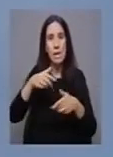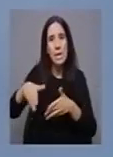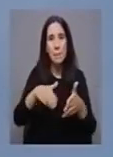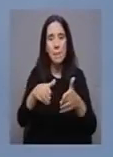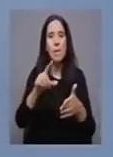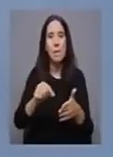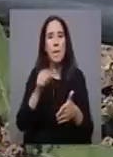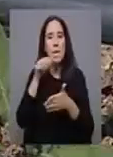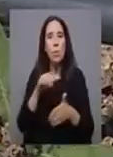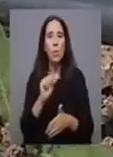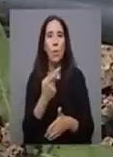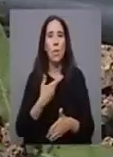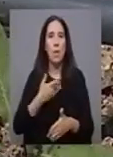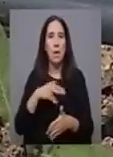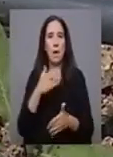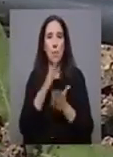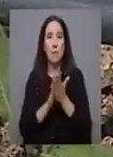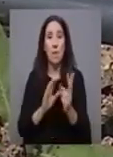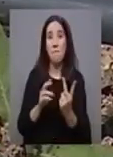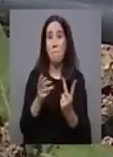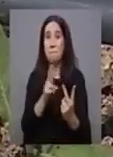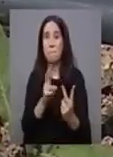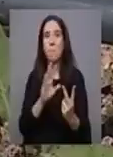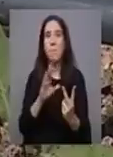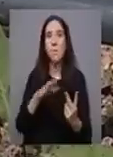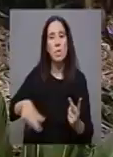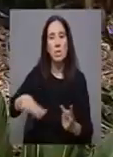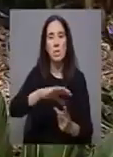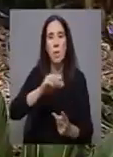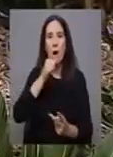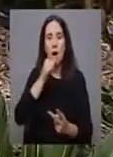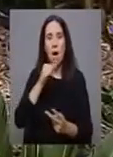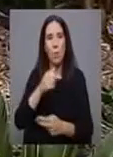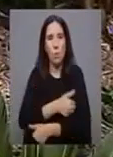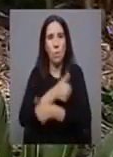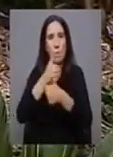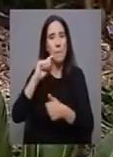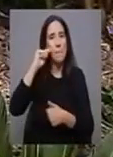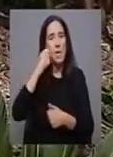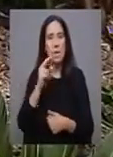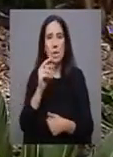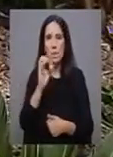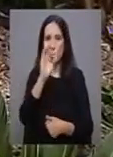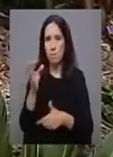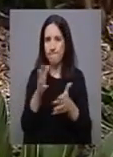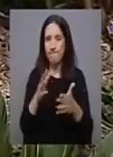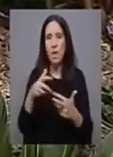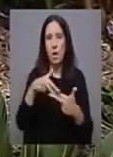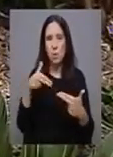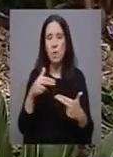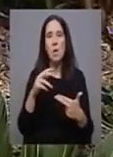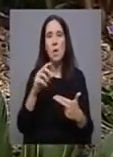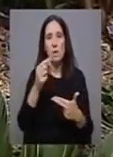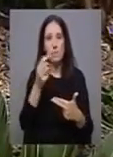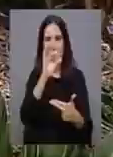aproveitamento do rio Guadiana são duas hipóteses em cima da mesa, mas numa região com perdas de água urbanas na ordem dos 30%, os autarcas querem baixar o valor para 20% nos